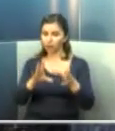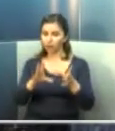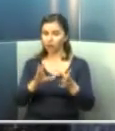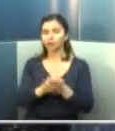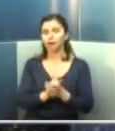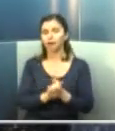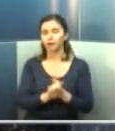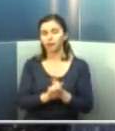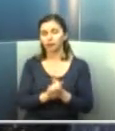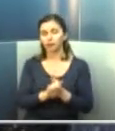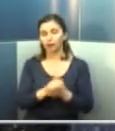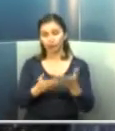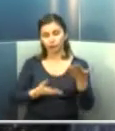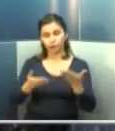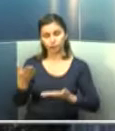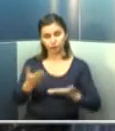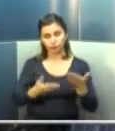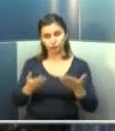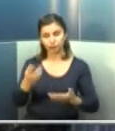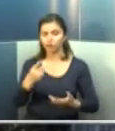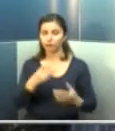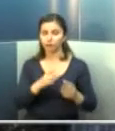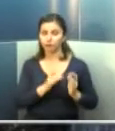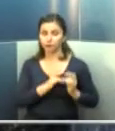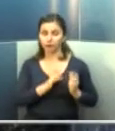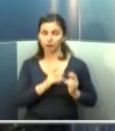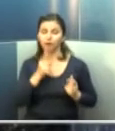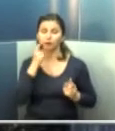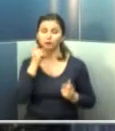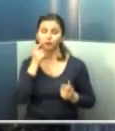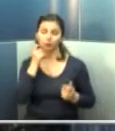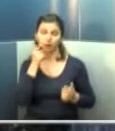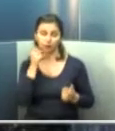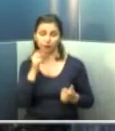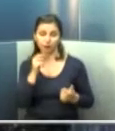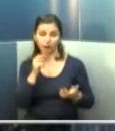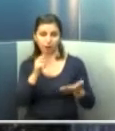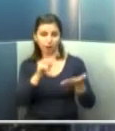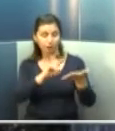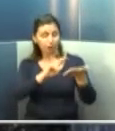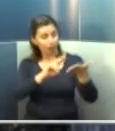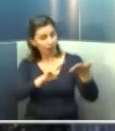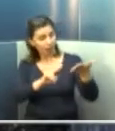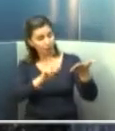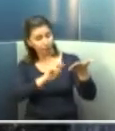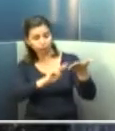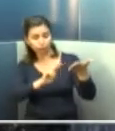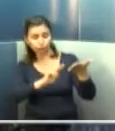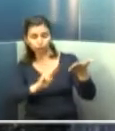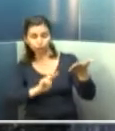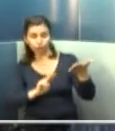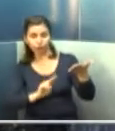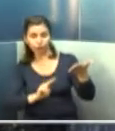novembro quem quiser fazer a doação pode deixar seu nome na lista que está na tv câmara